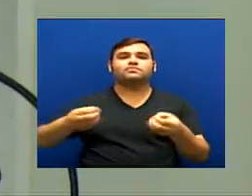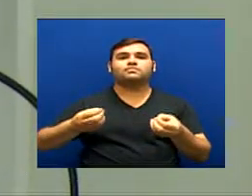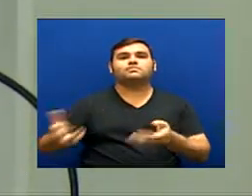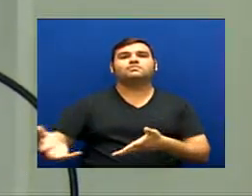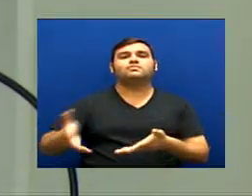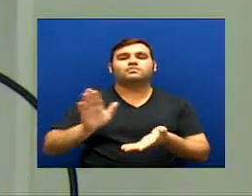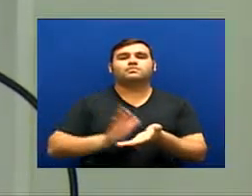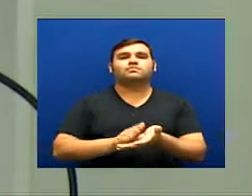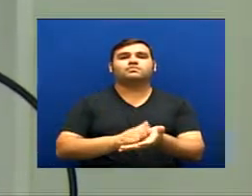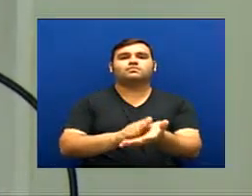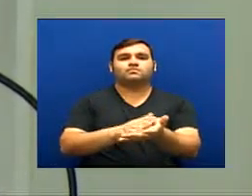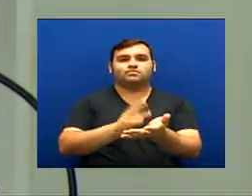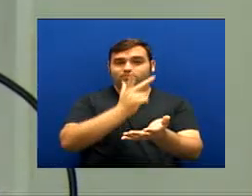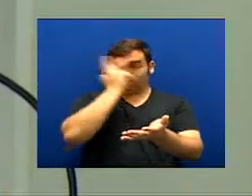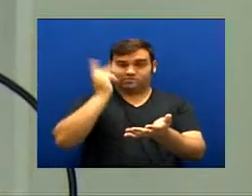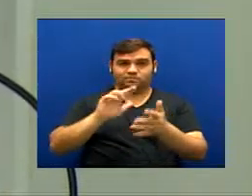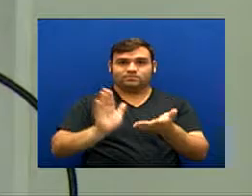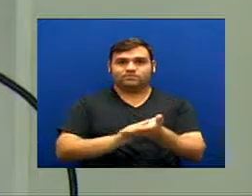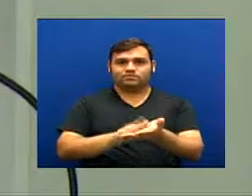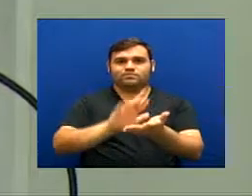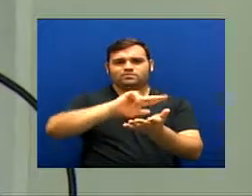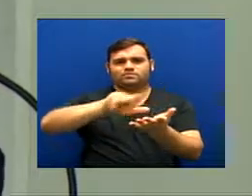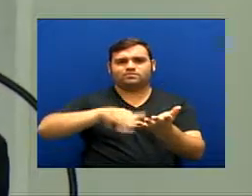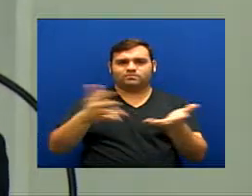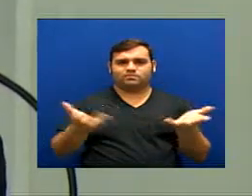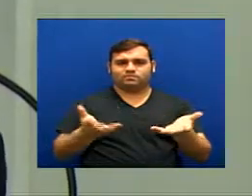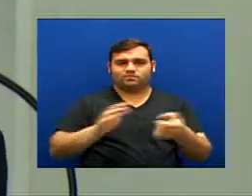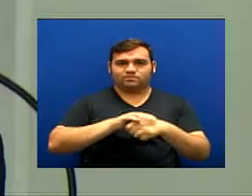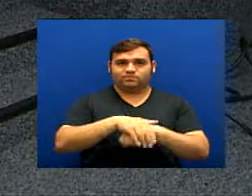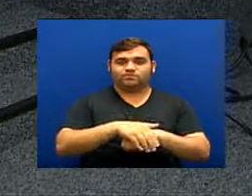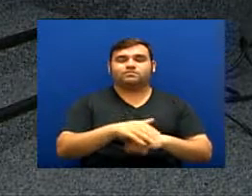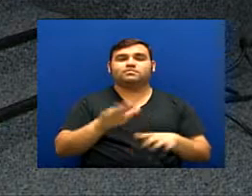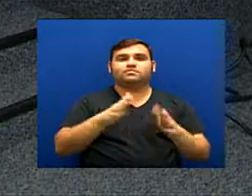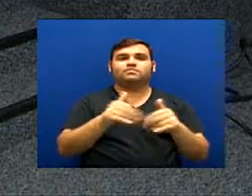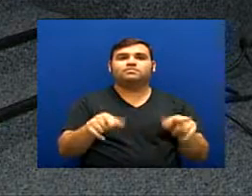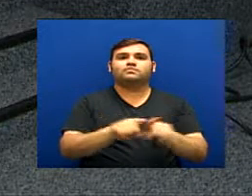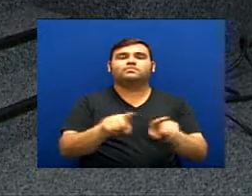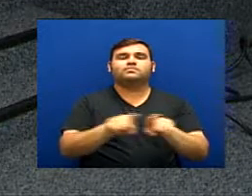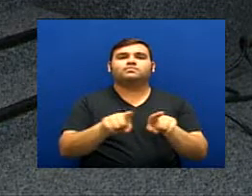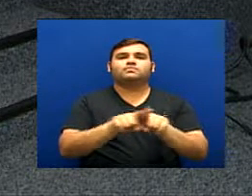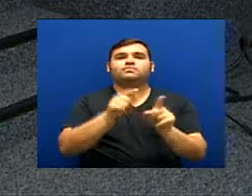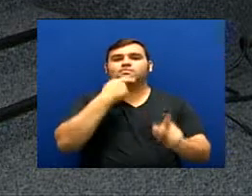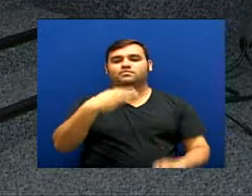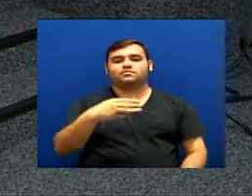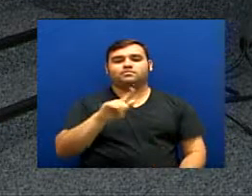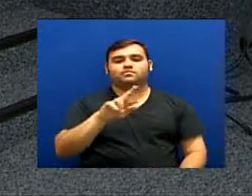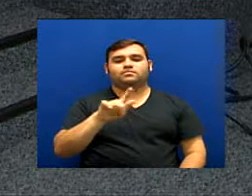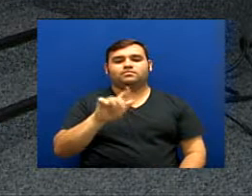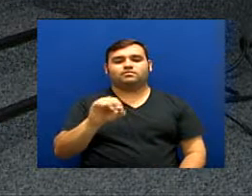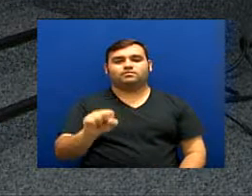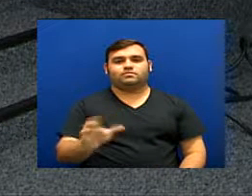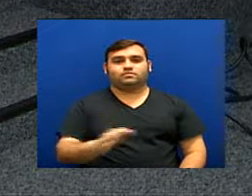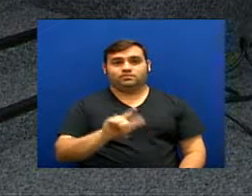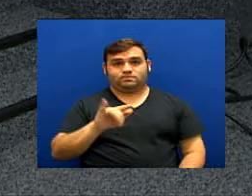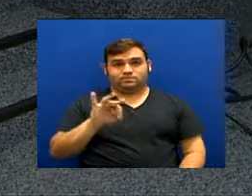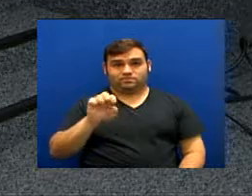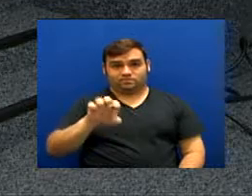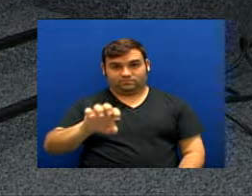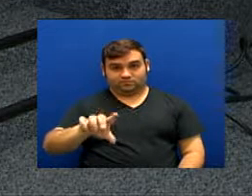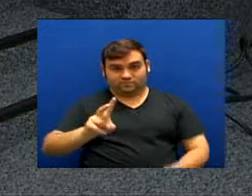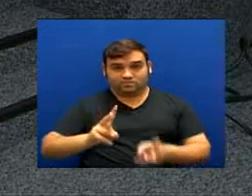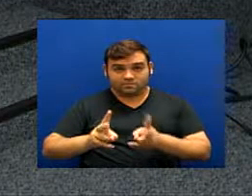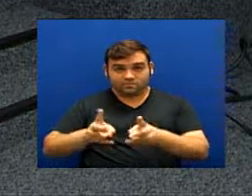alegria, reconhecendo o prestígio da sua presença entre nós.